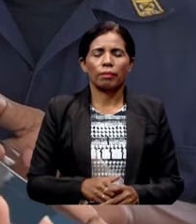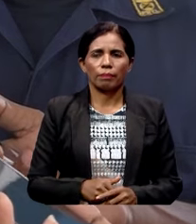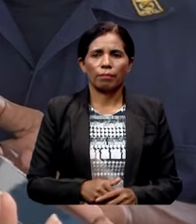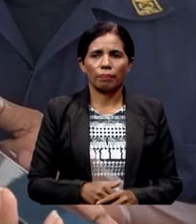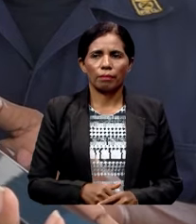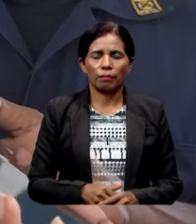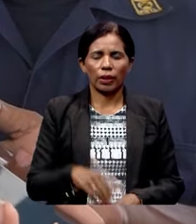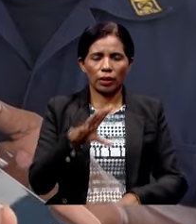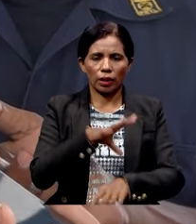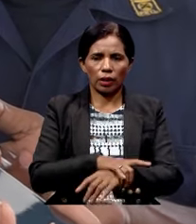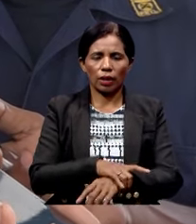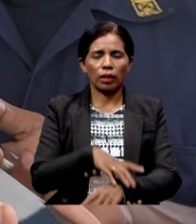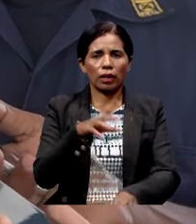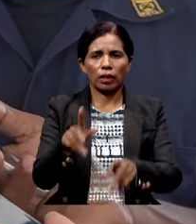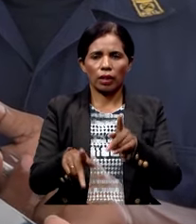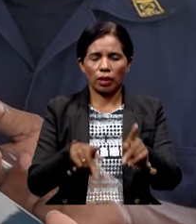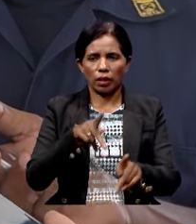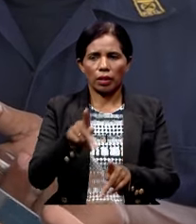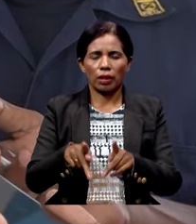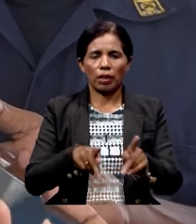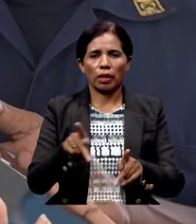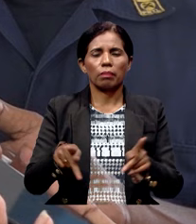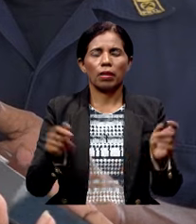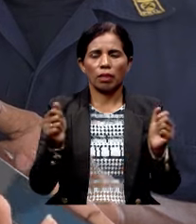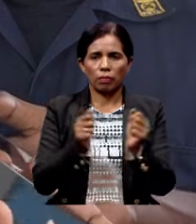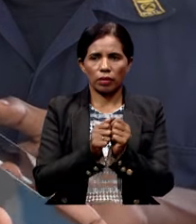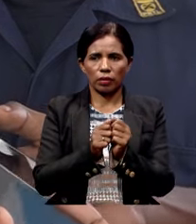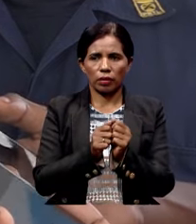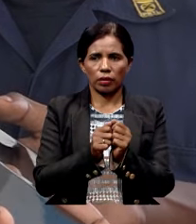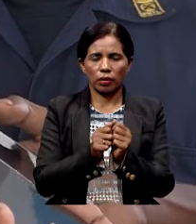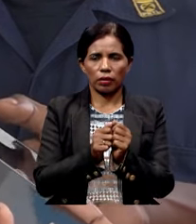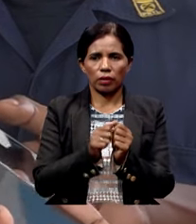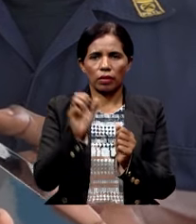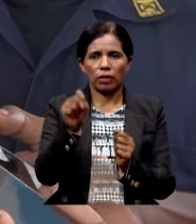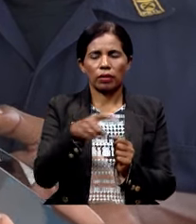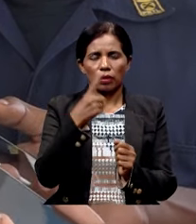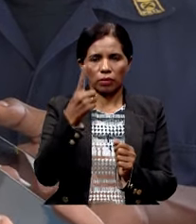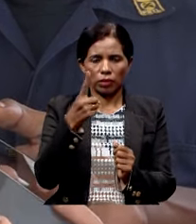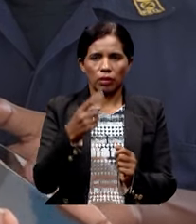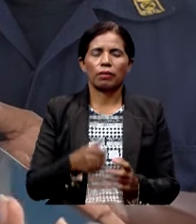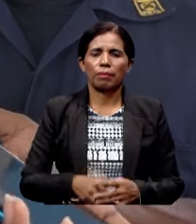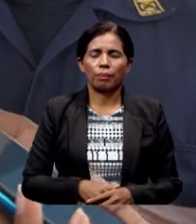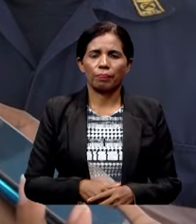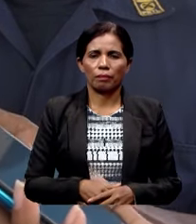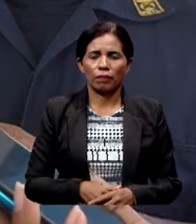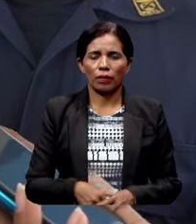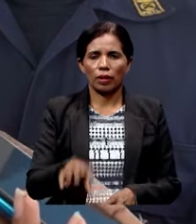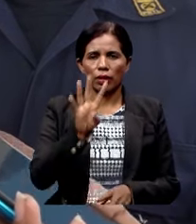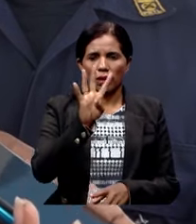detém quase suspeito na Sanocinida. Na